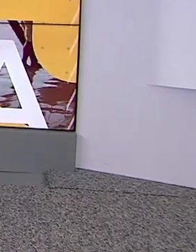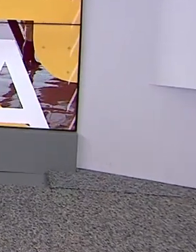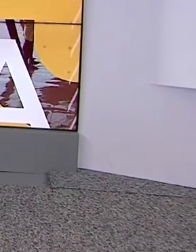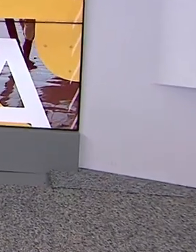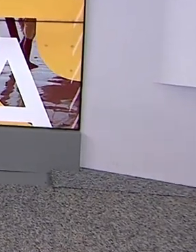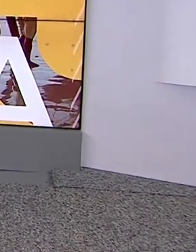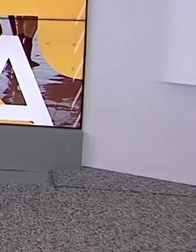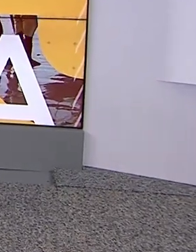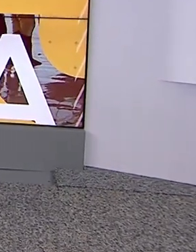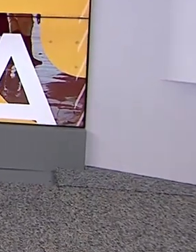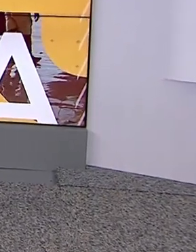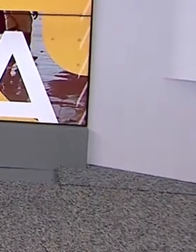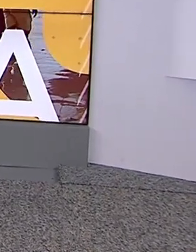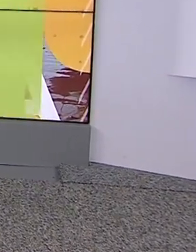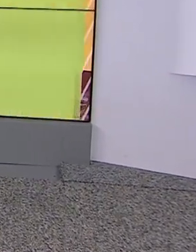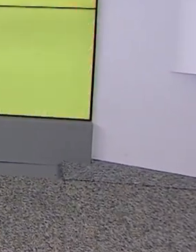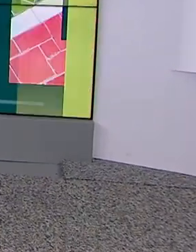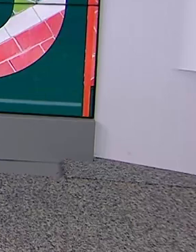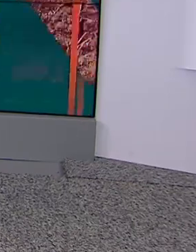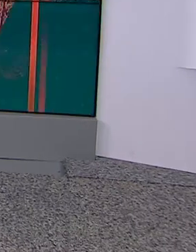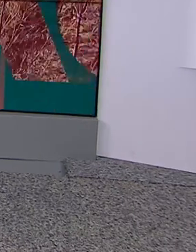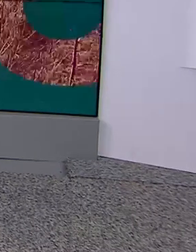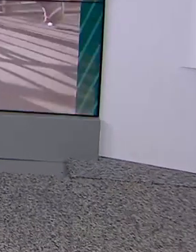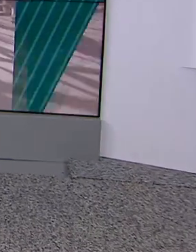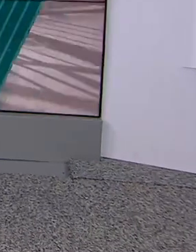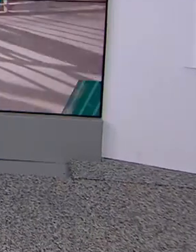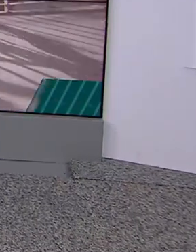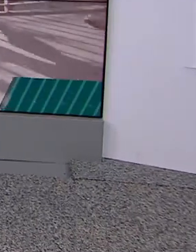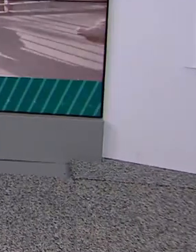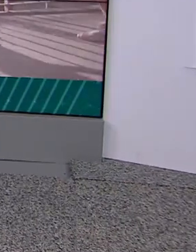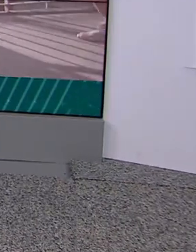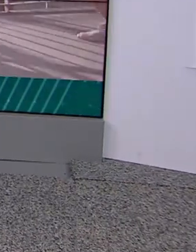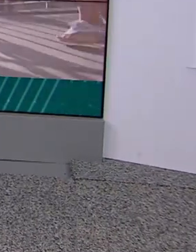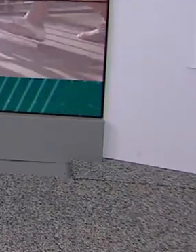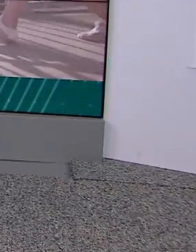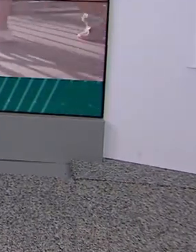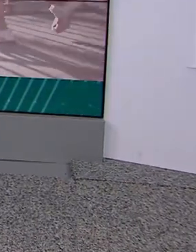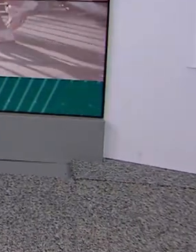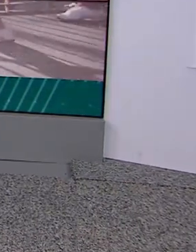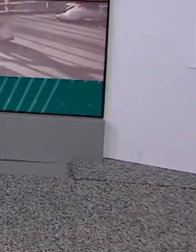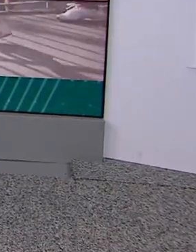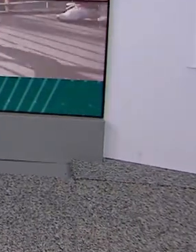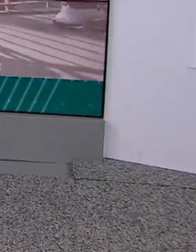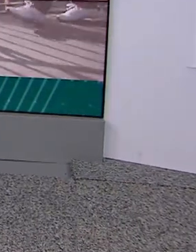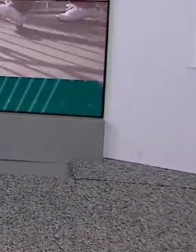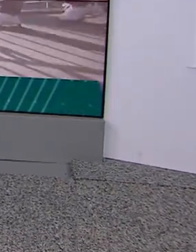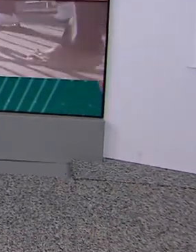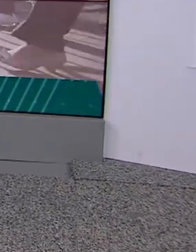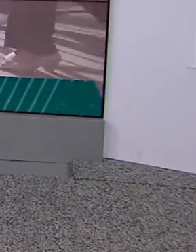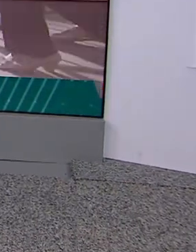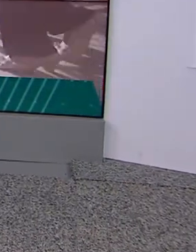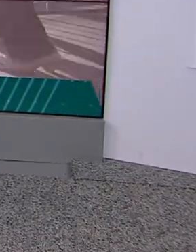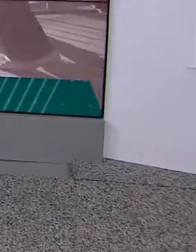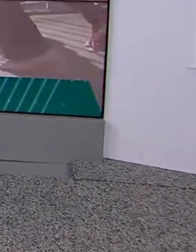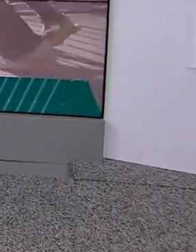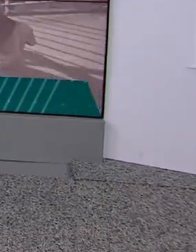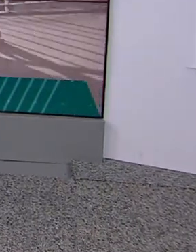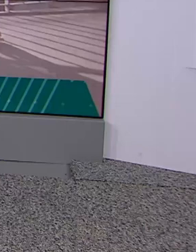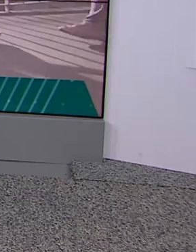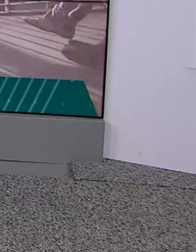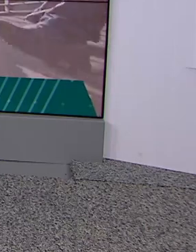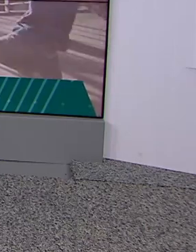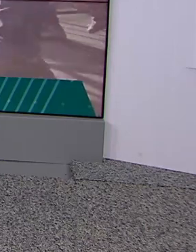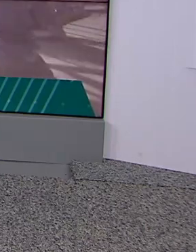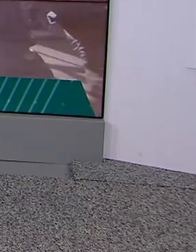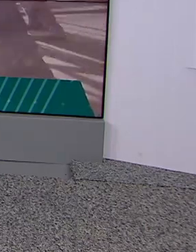olá muito bom dia eu sou calafate e hoje é sexta-feira 26 de abril a partir de agora estamos juntos no brasil em